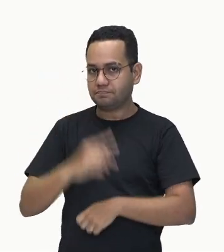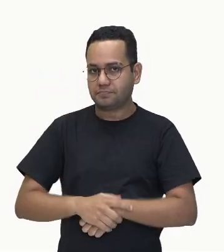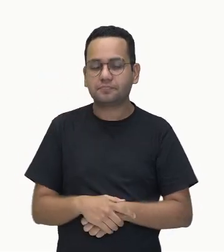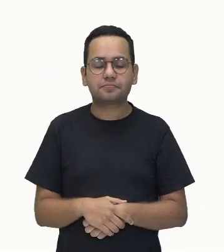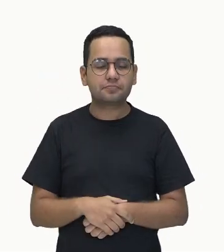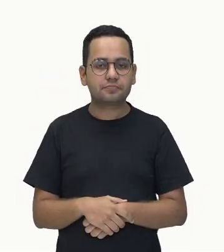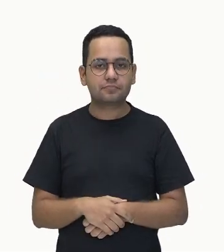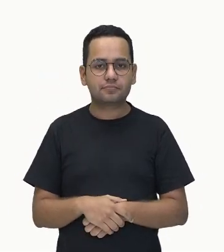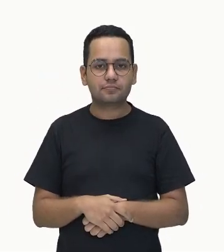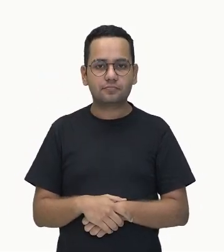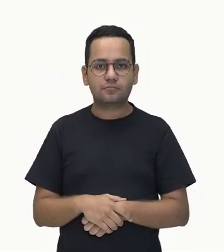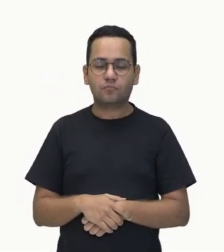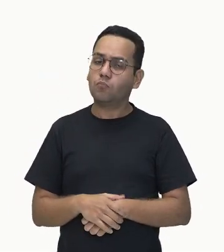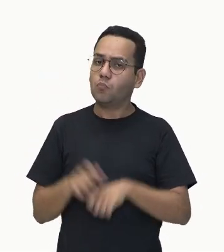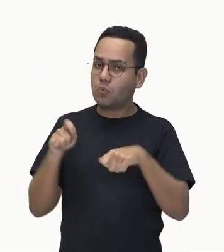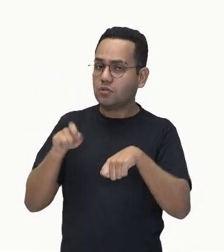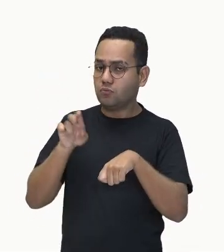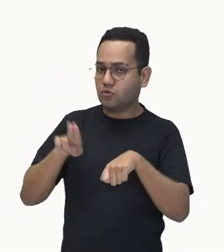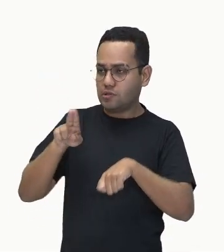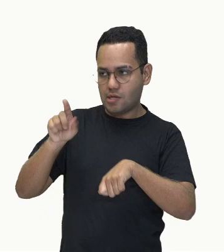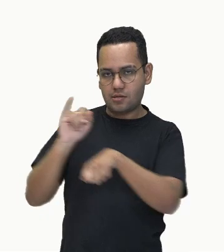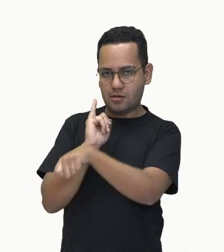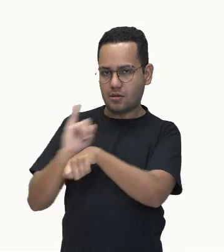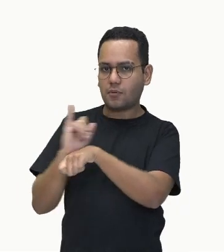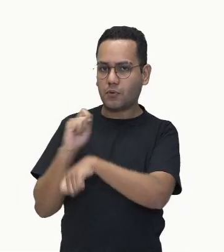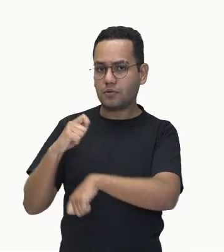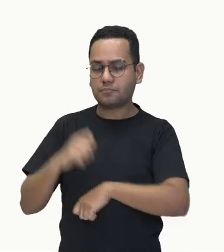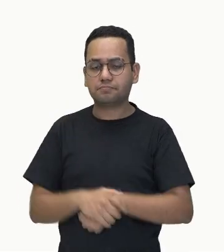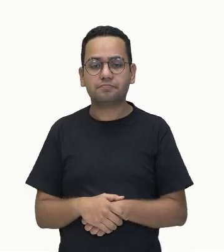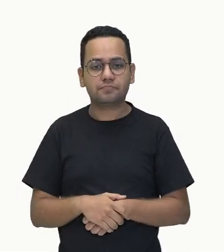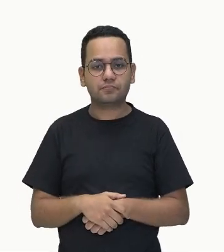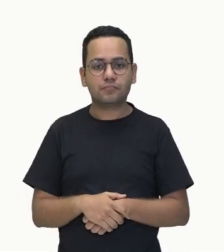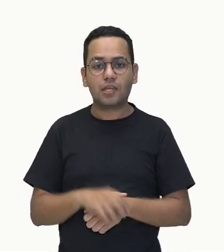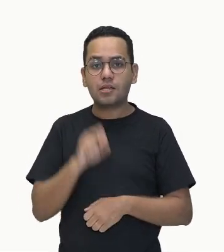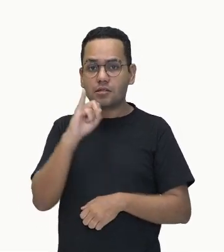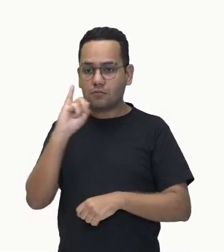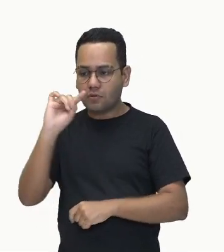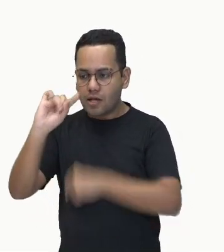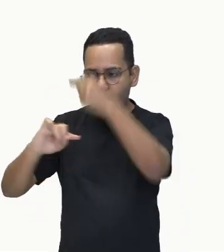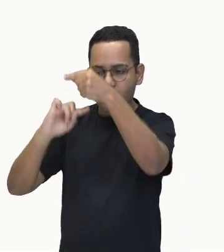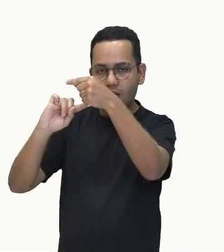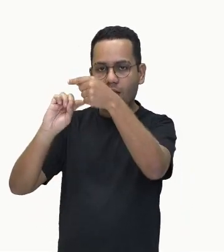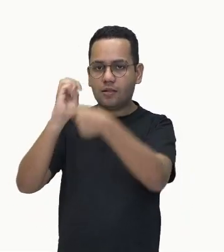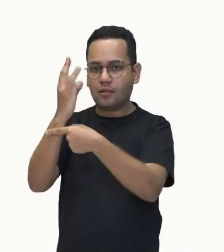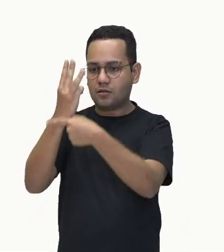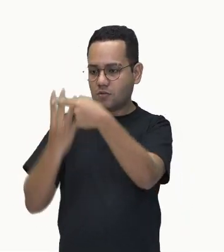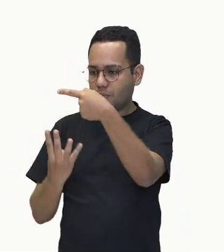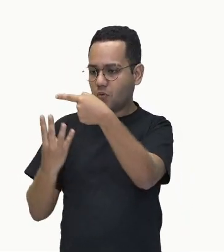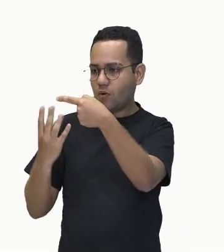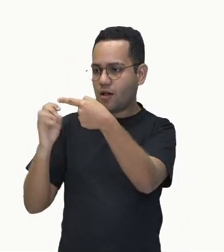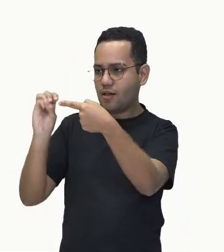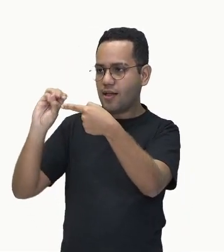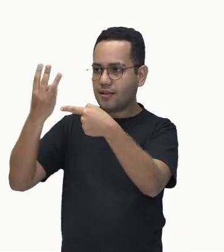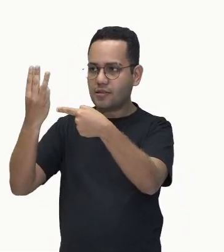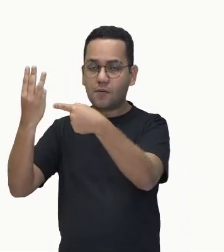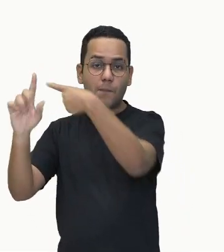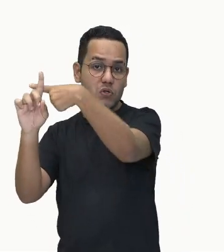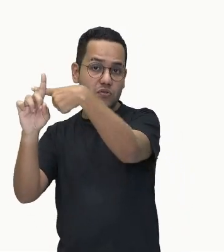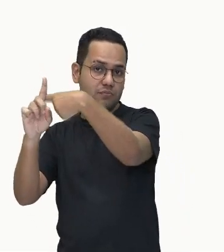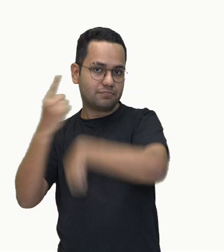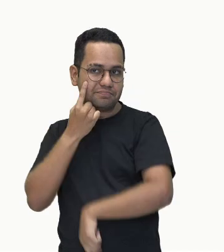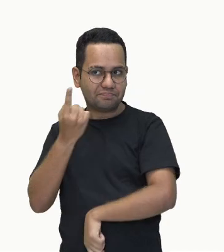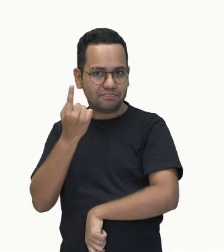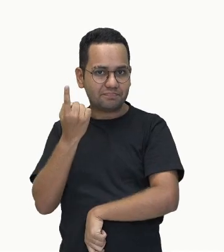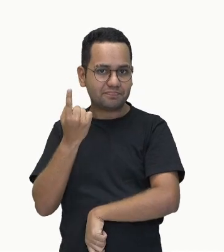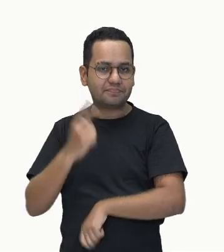bem 4 so 3 elevado a -3 invertendo fica 3 so 4 elevado a 3